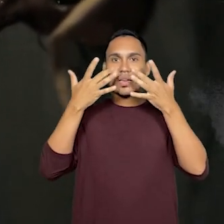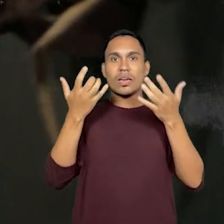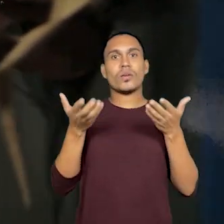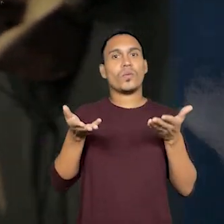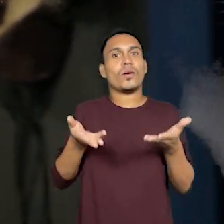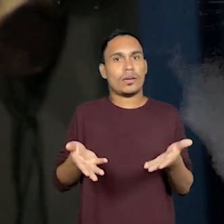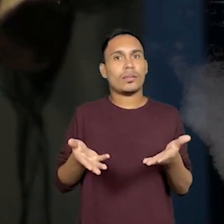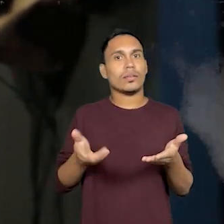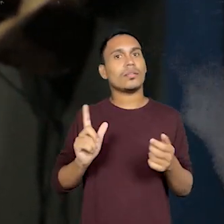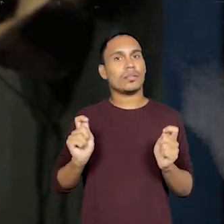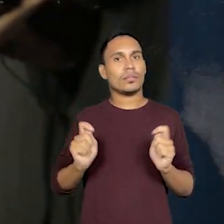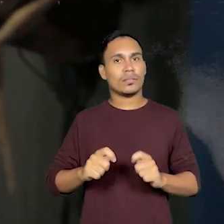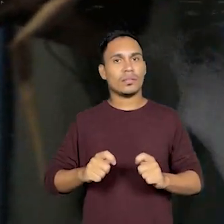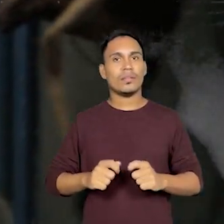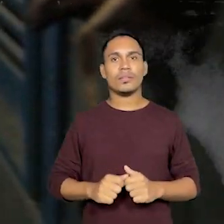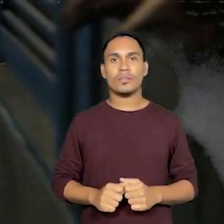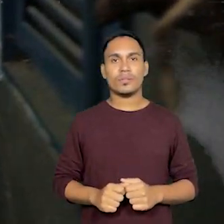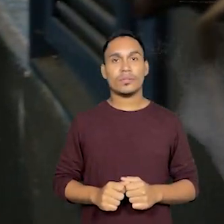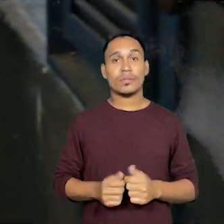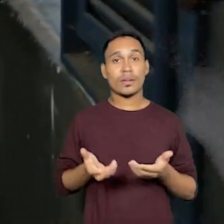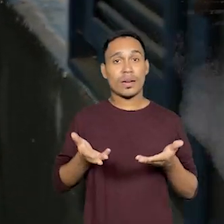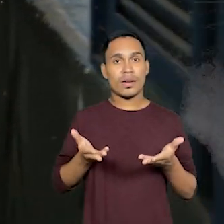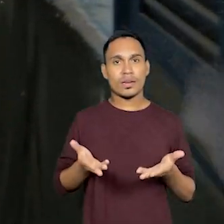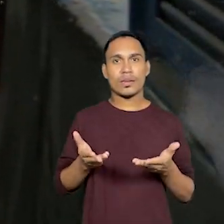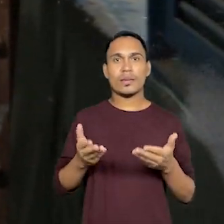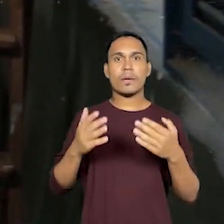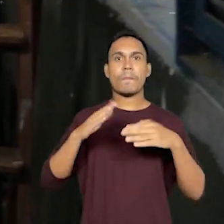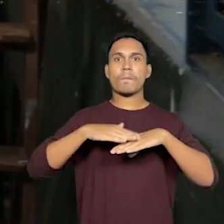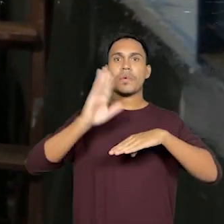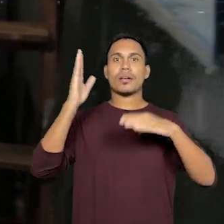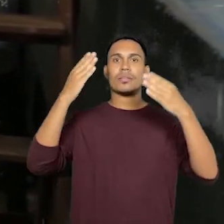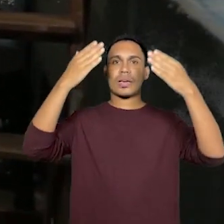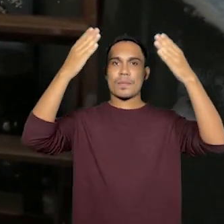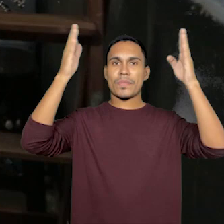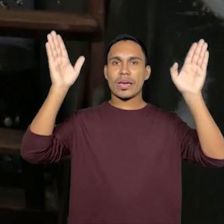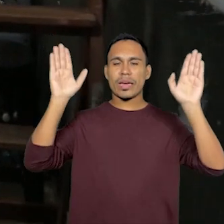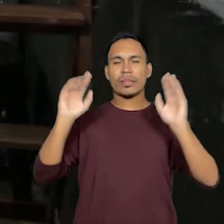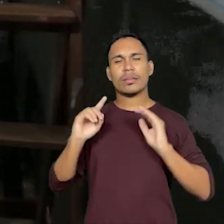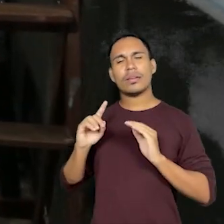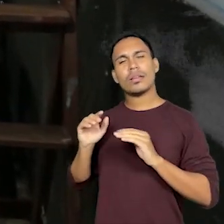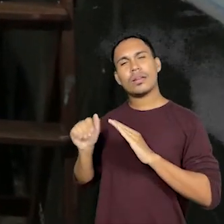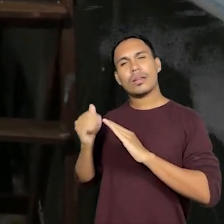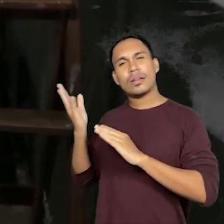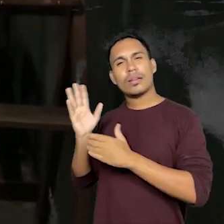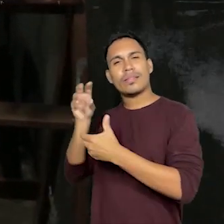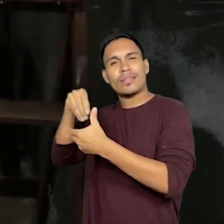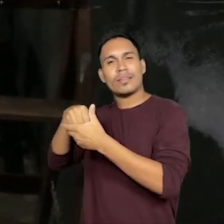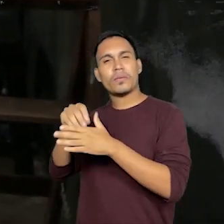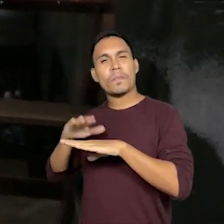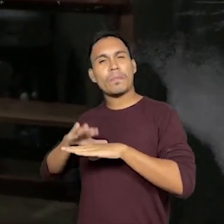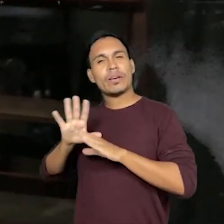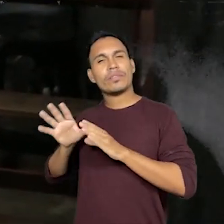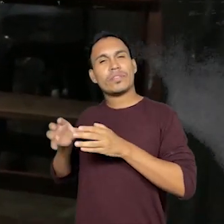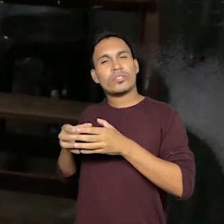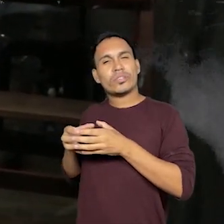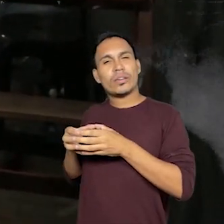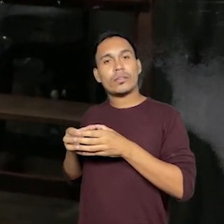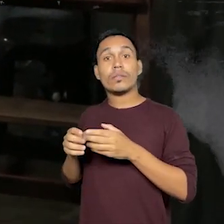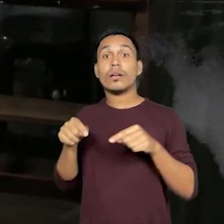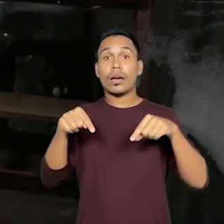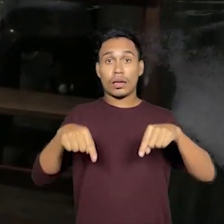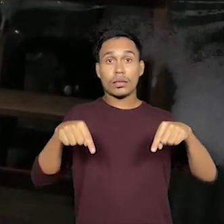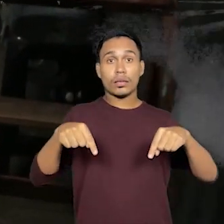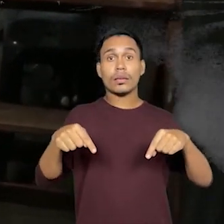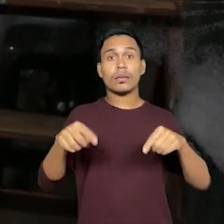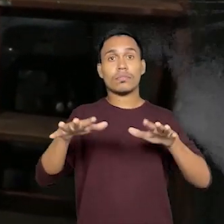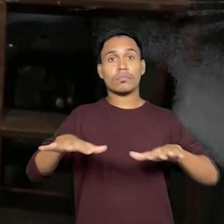cênico. Esse, quando a gente faz uma cena mais aberta, lá dentro é uma cena mais fechada, né? E aqui é o espaço onde as aulas acontecem,